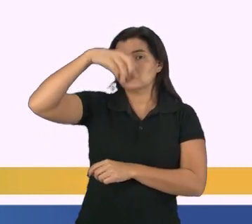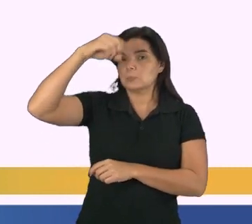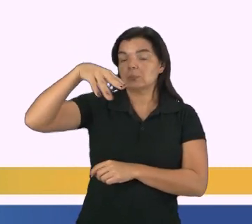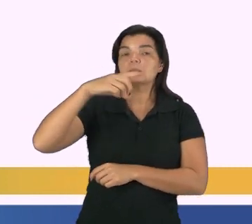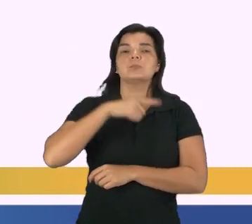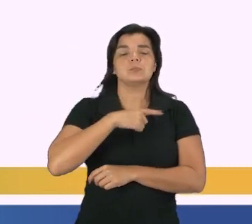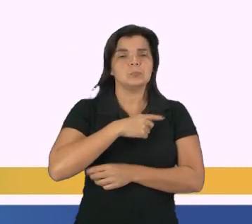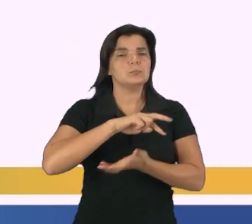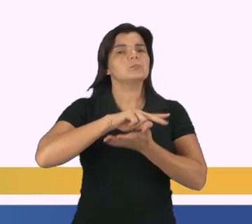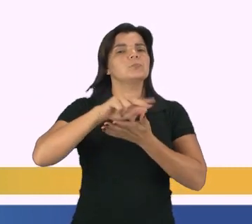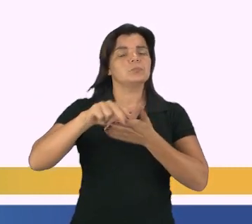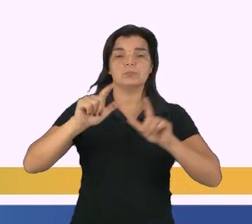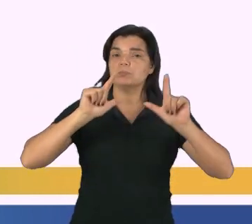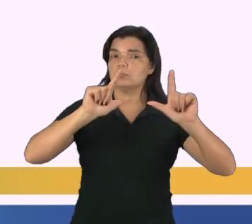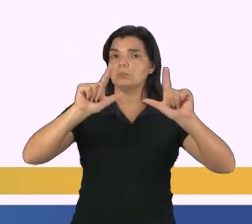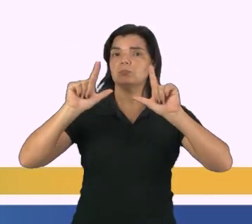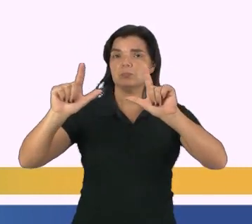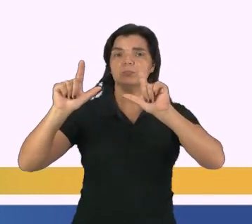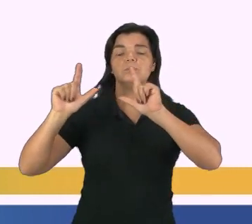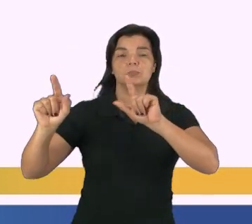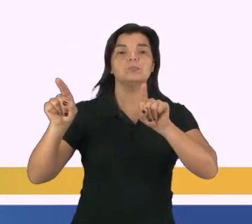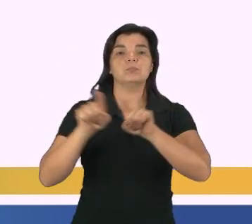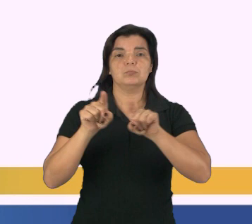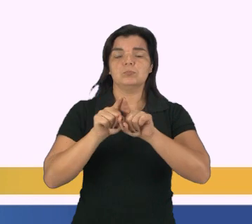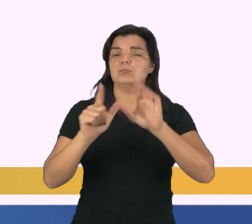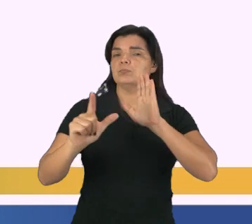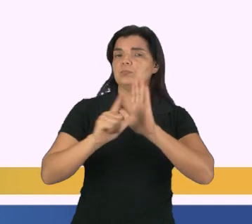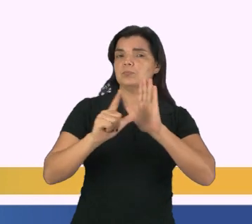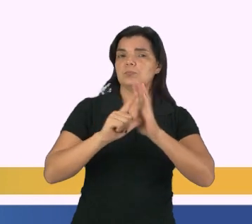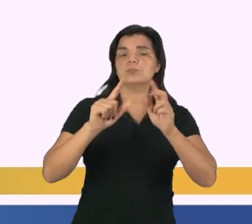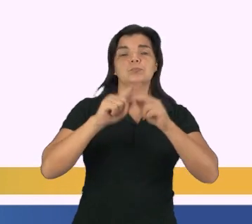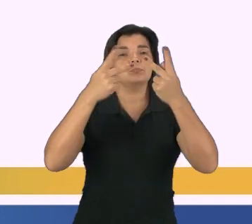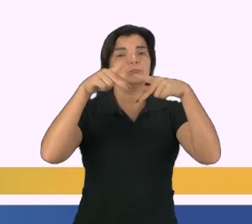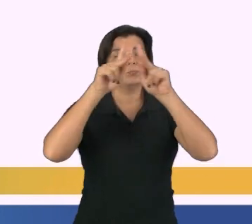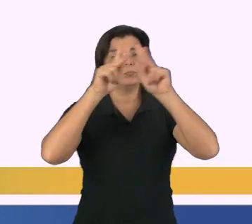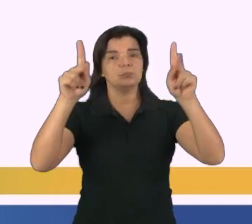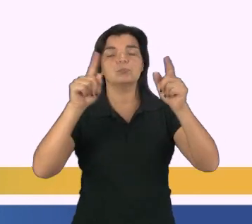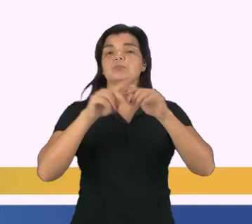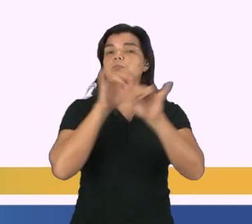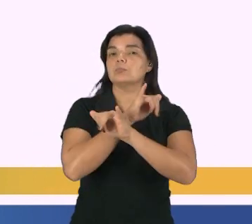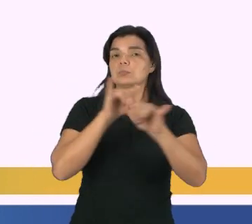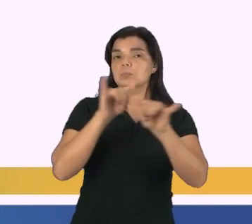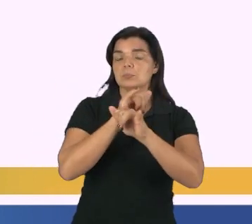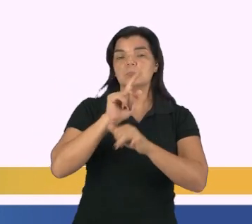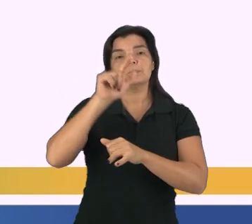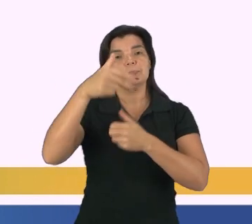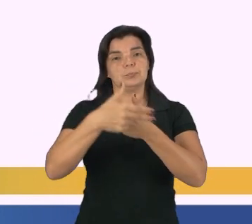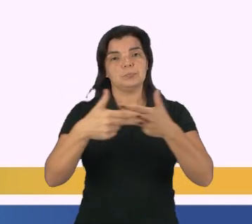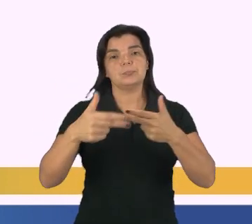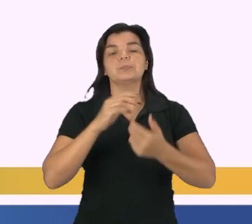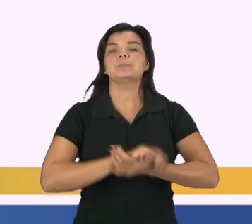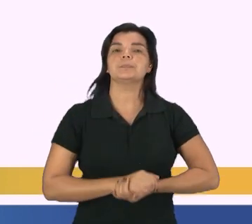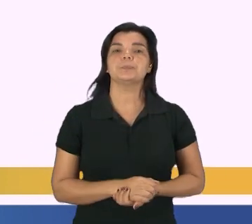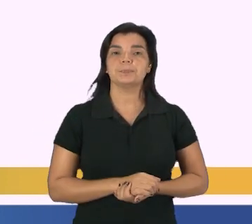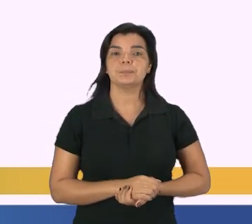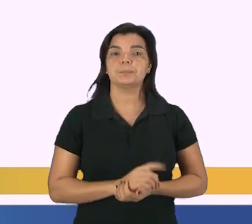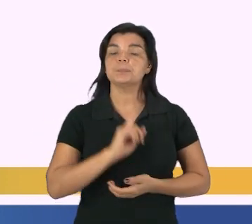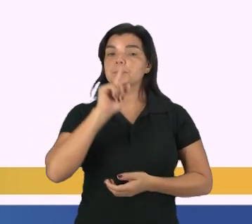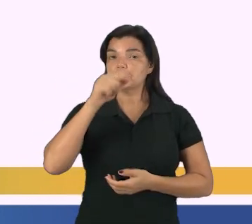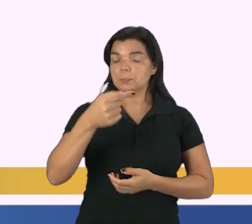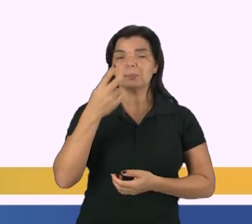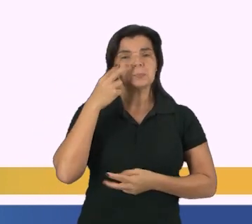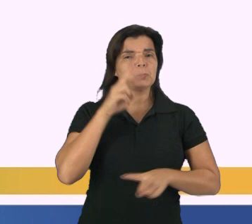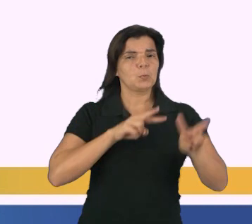nós temos. São muitas placas, identificação de lojas, de shoppings, propagandas, entre outros. A